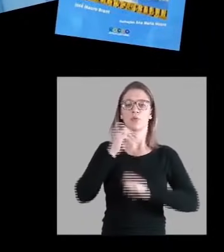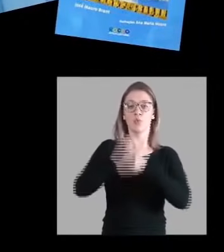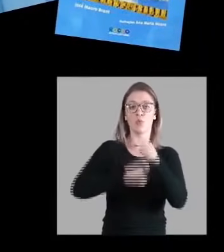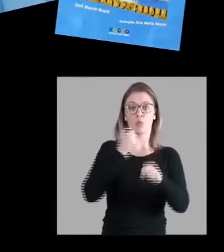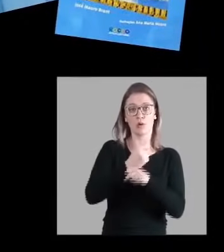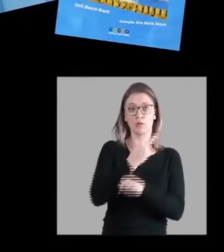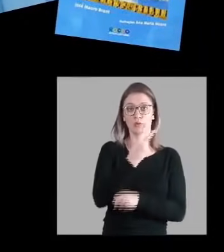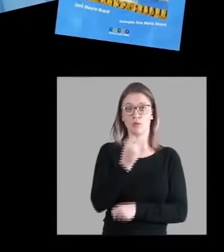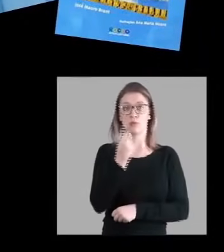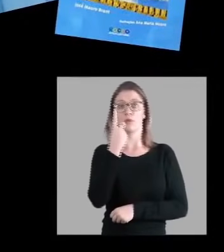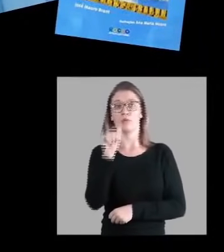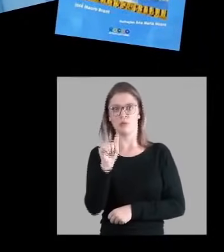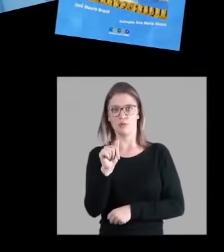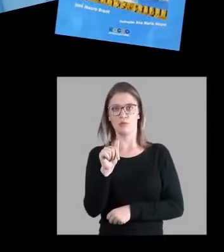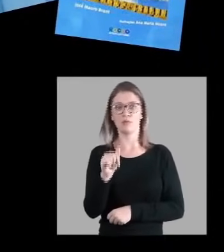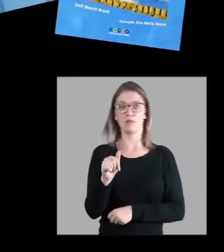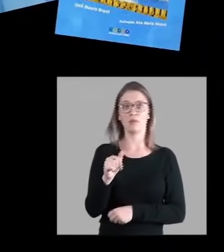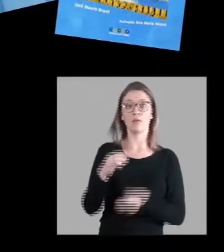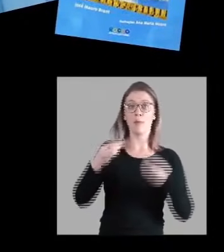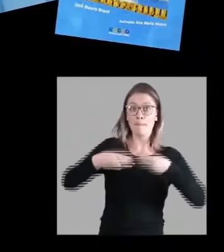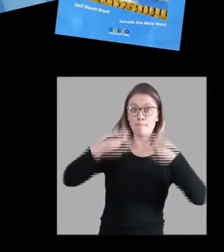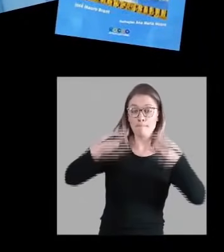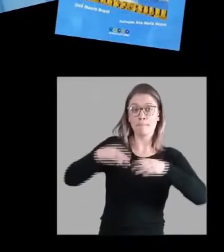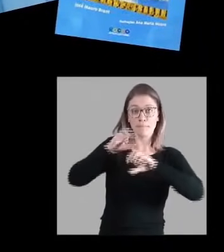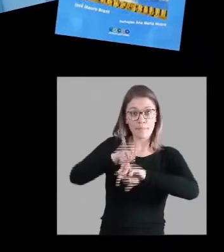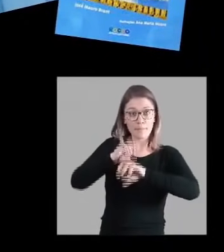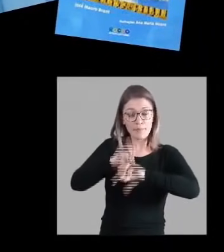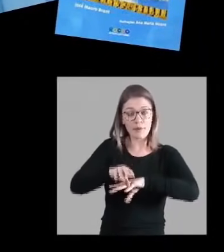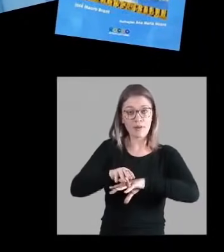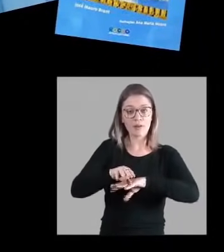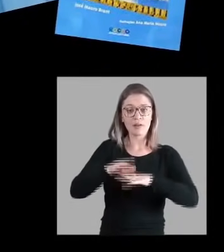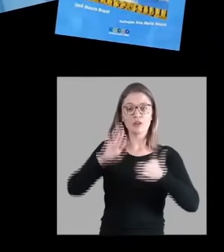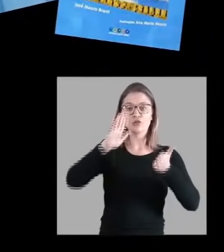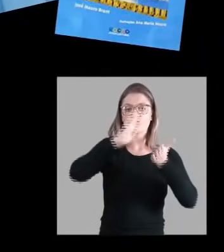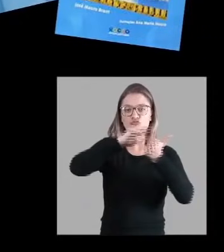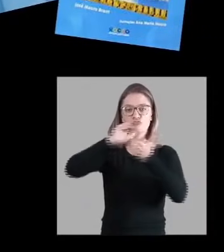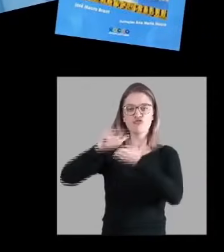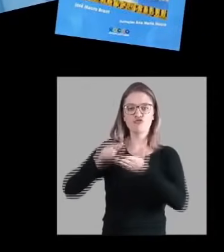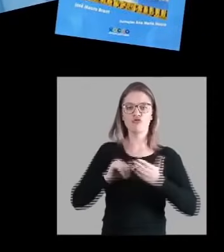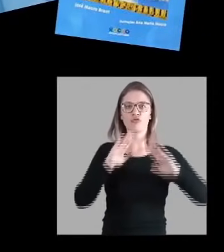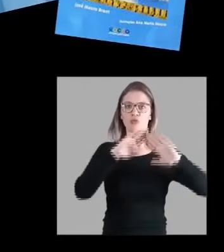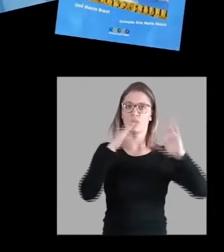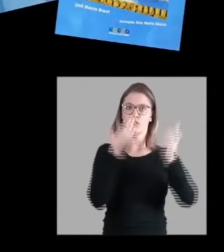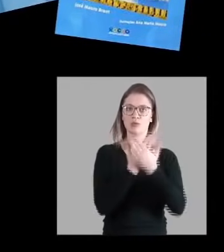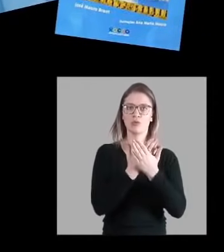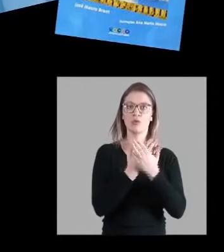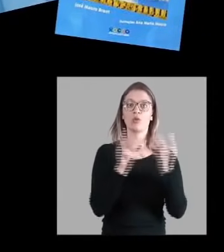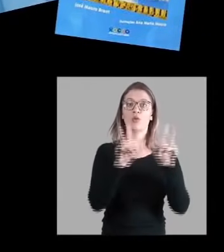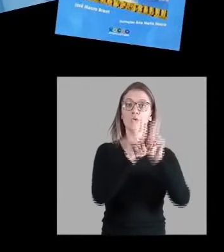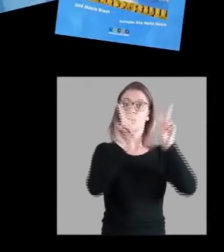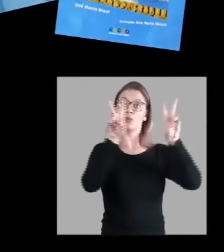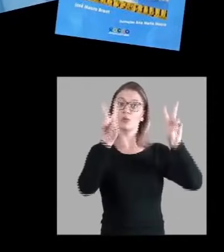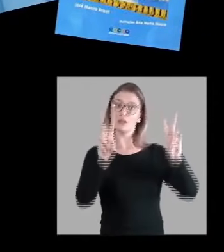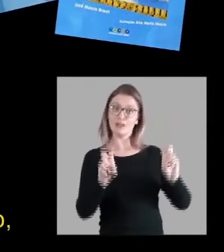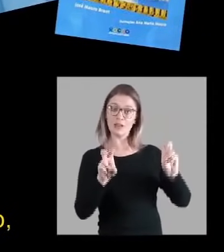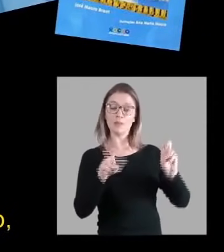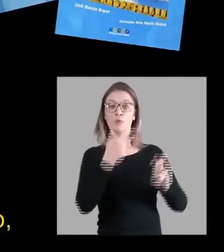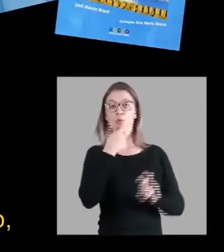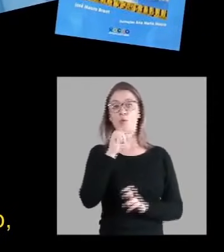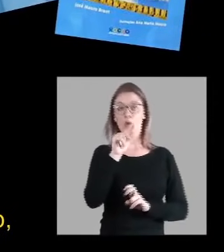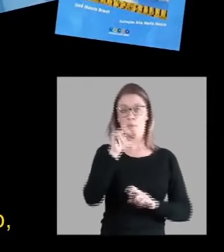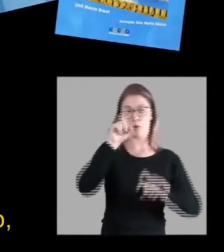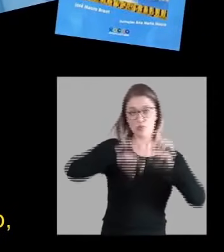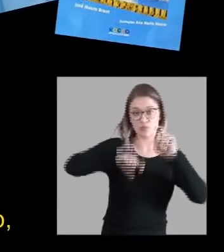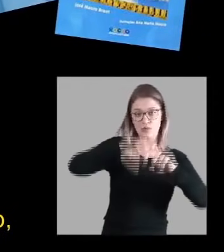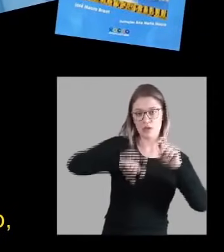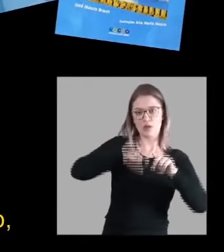em 2017, quando o MEC resolveu retirar das escolas um livro que abordava o tema do incesto. Não sei